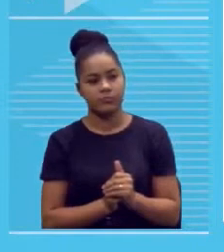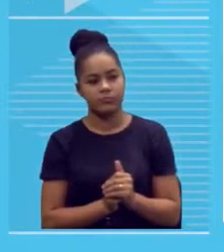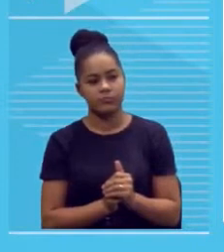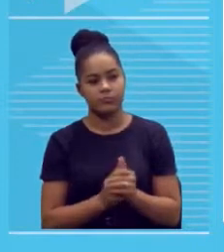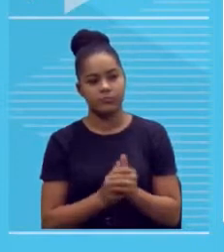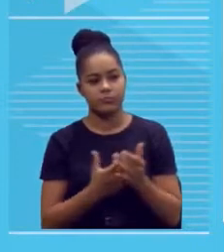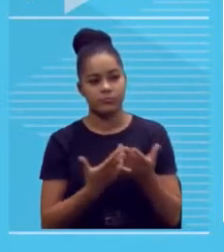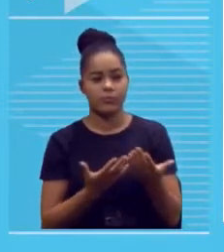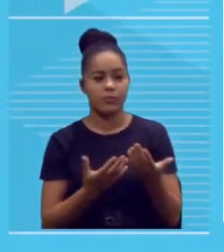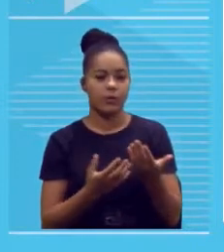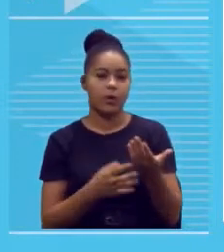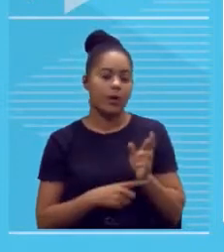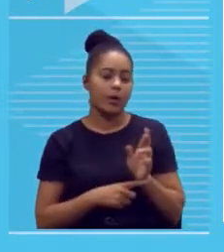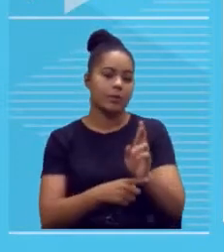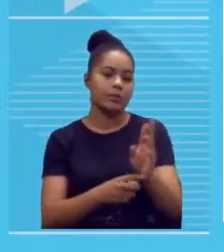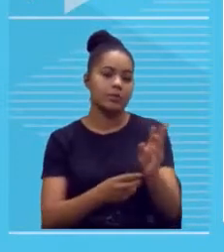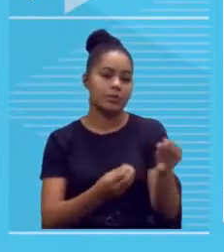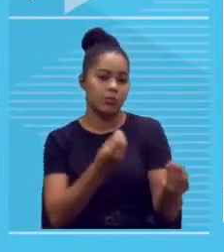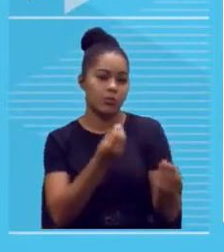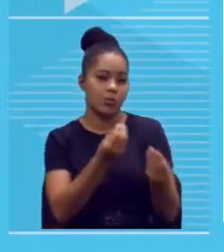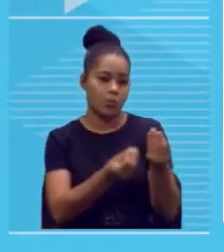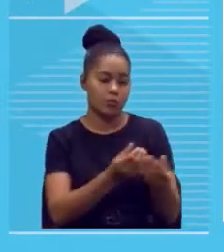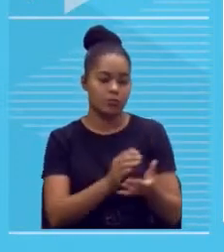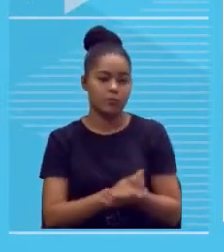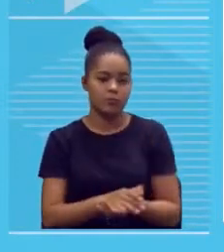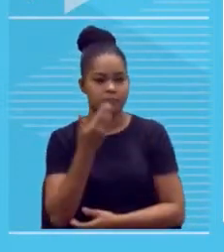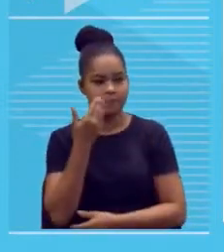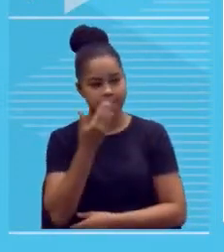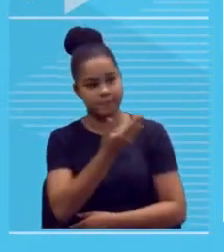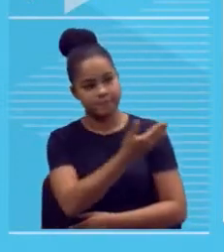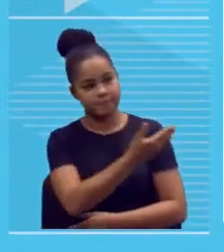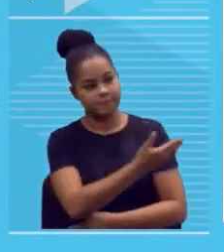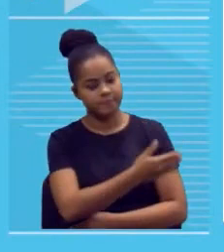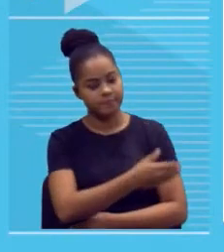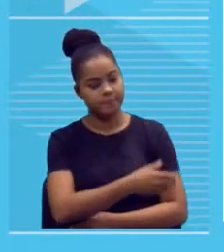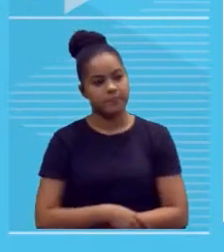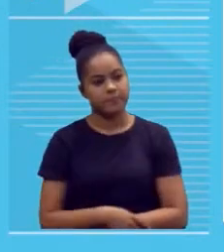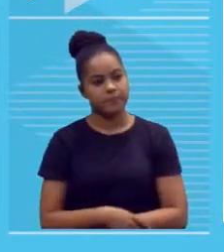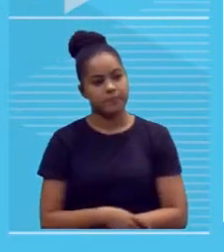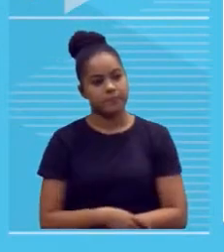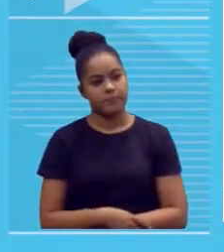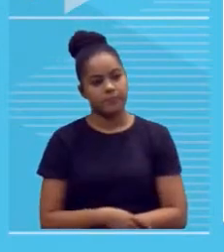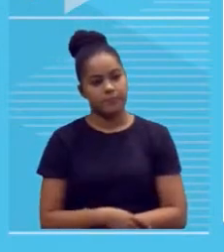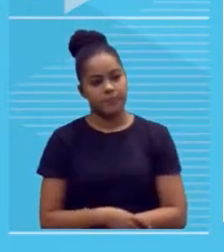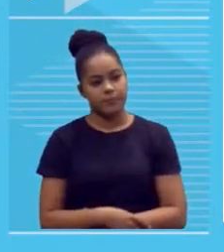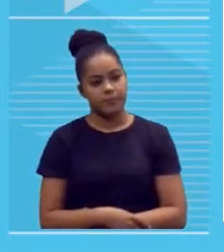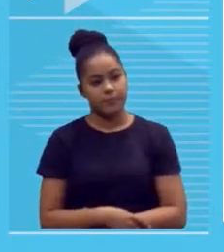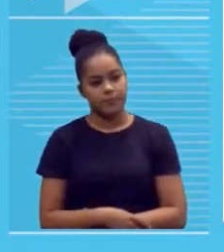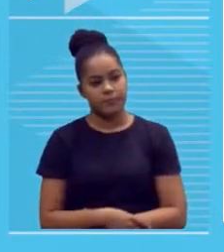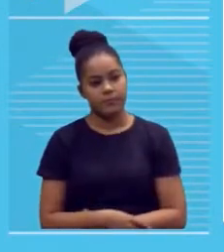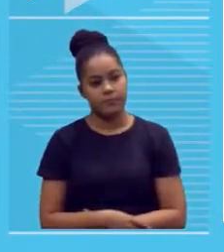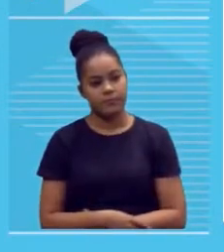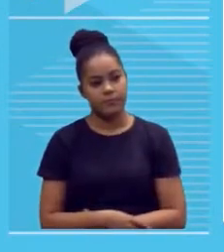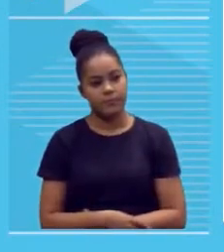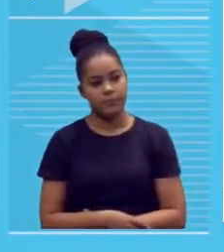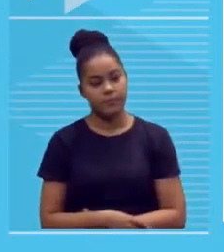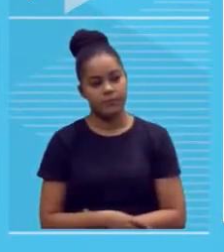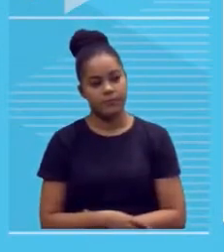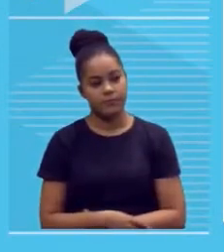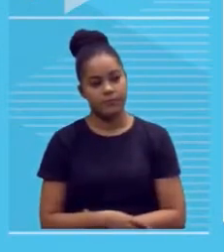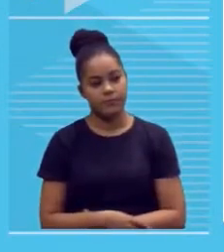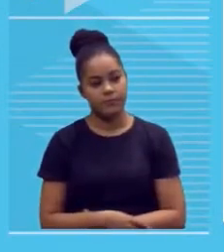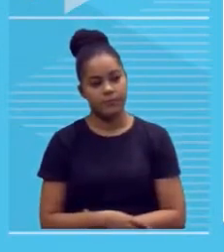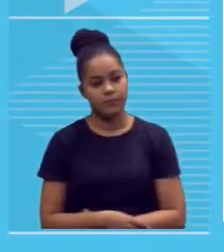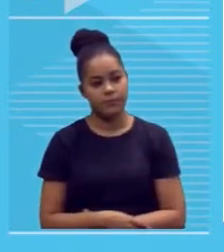poderia ser Y é igual menos 2x mais